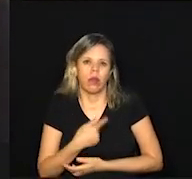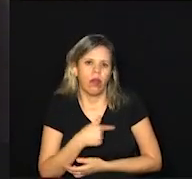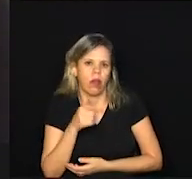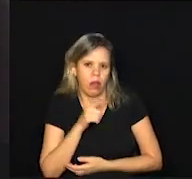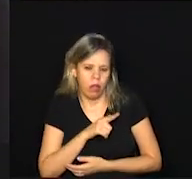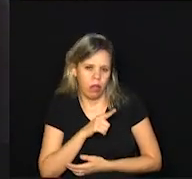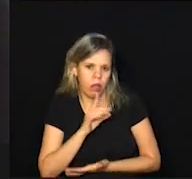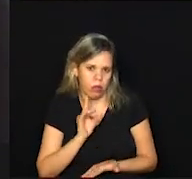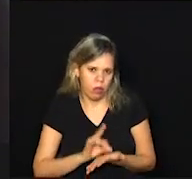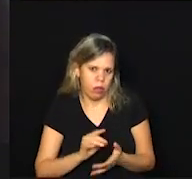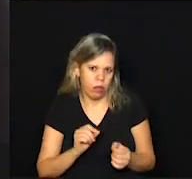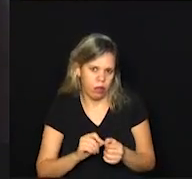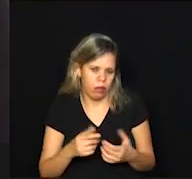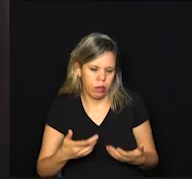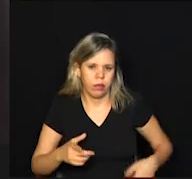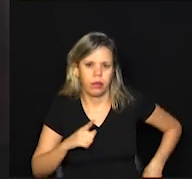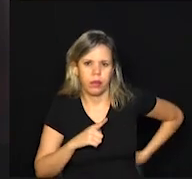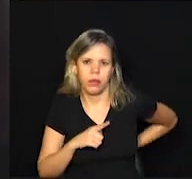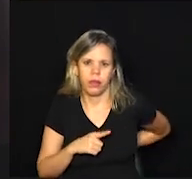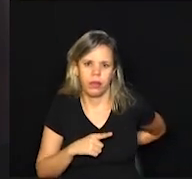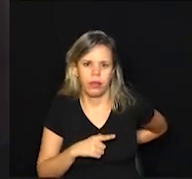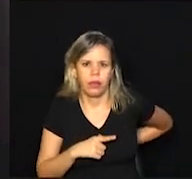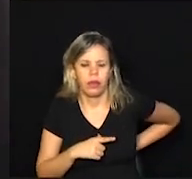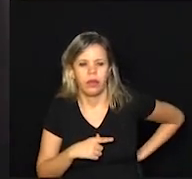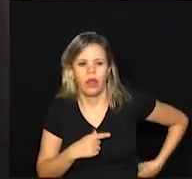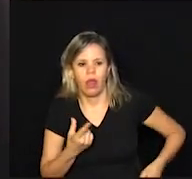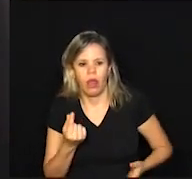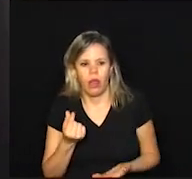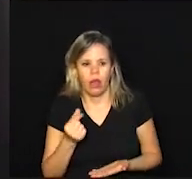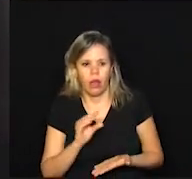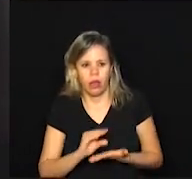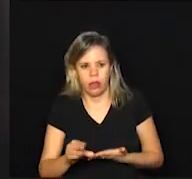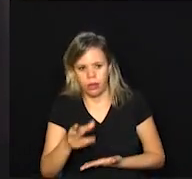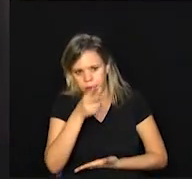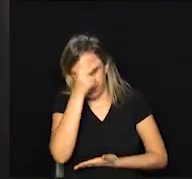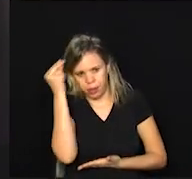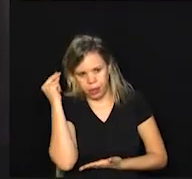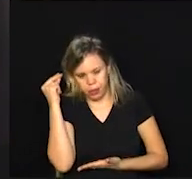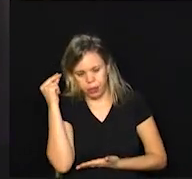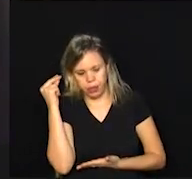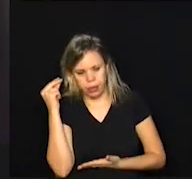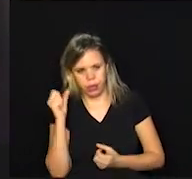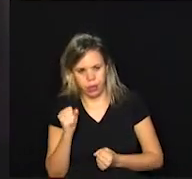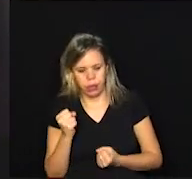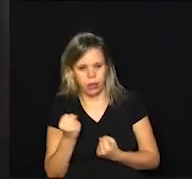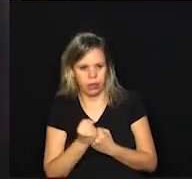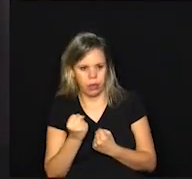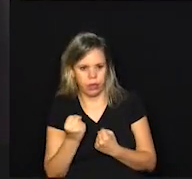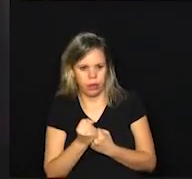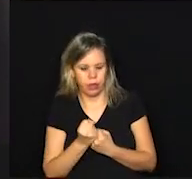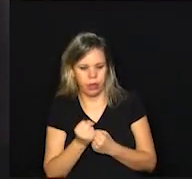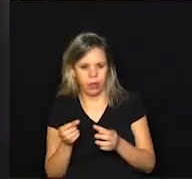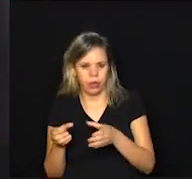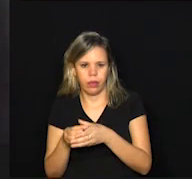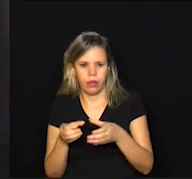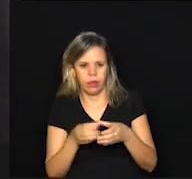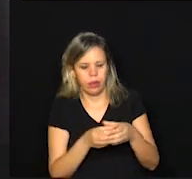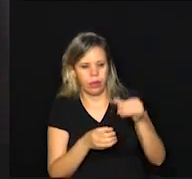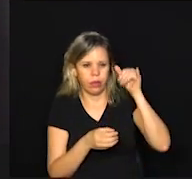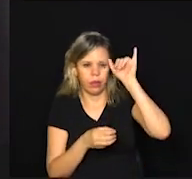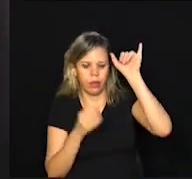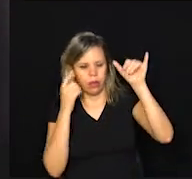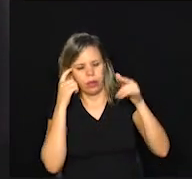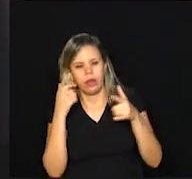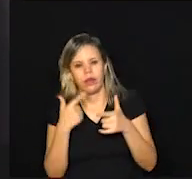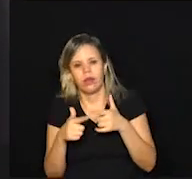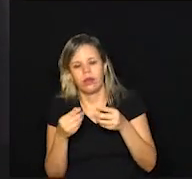consiga que de fato a gente tenha um orçamento público né para poder apoiar esses grupos evitando Então